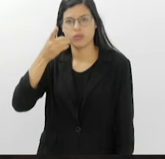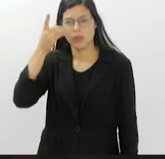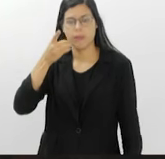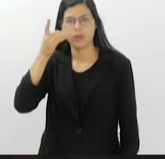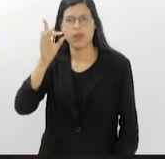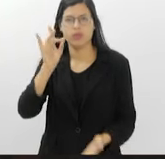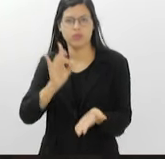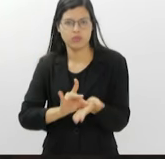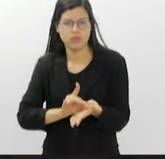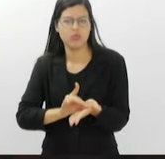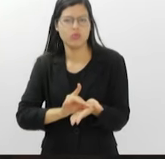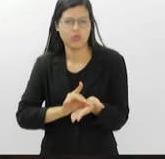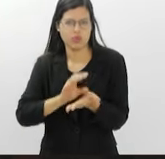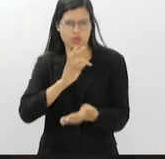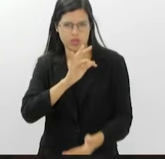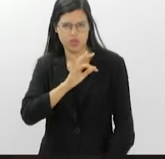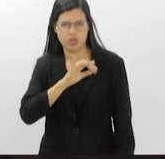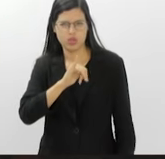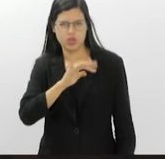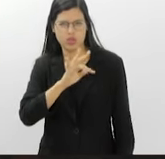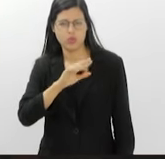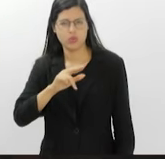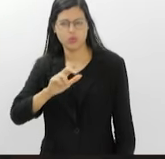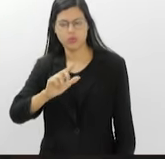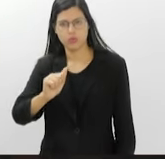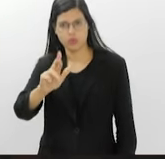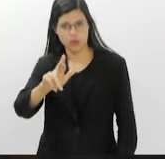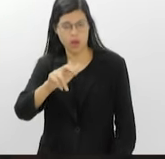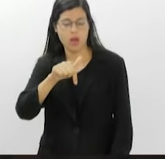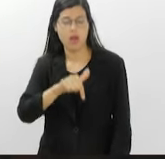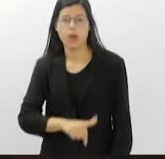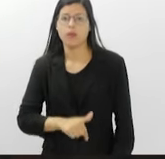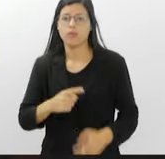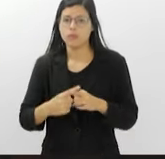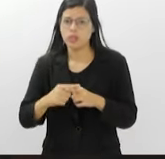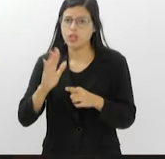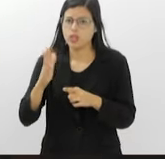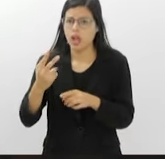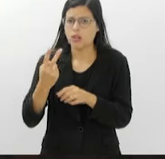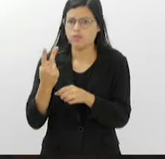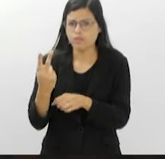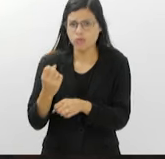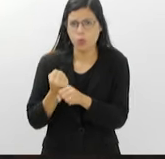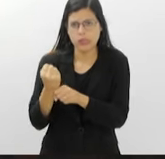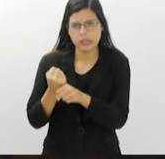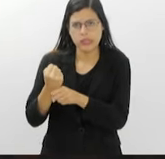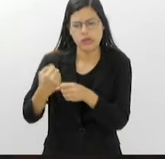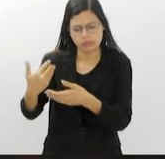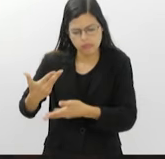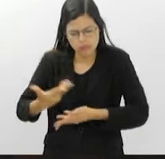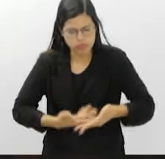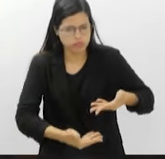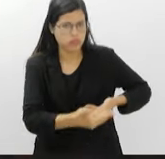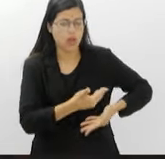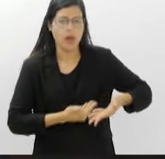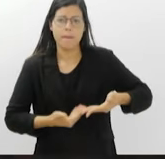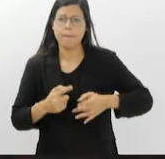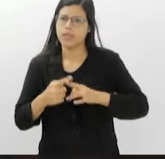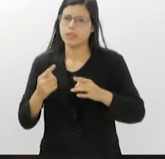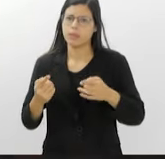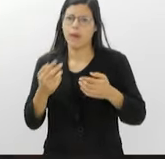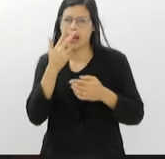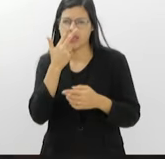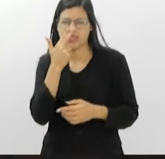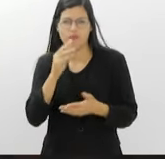a gente está no bom convívio aqui de quase 2 anos, sem problema algum, e realmente estão faltando respeito e a gente tem que dar o exemplo.